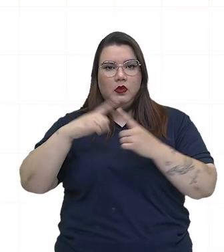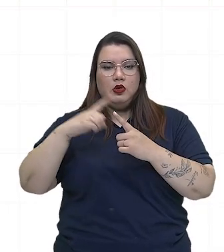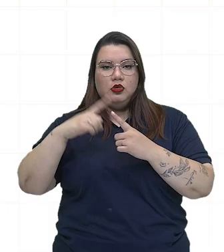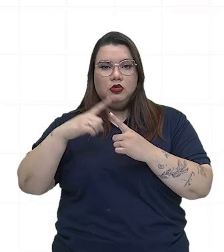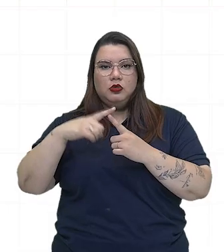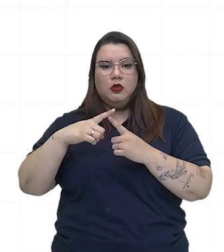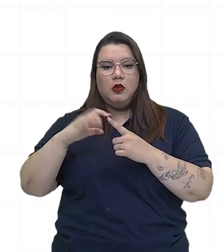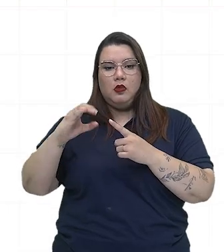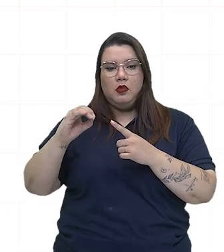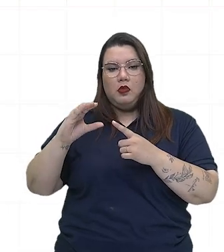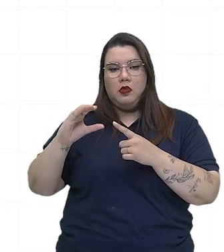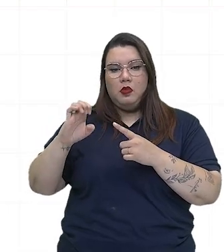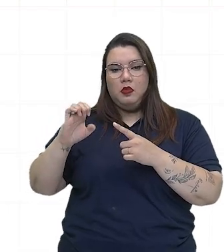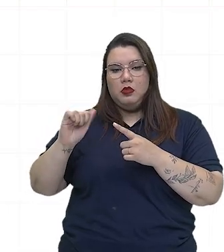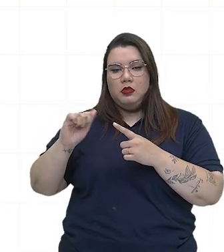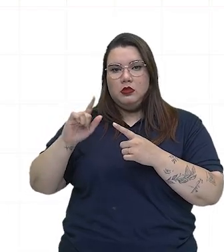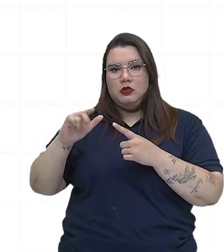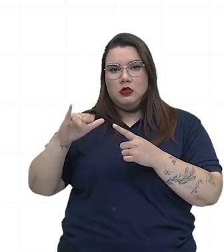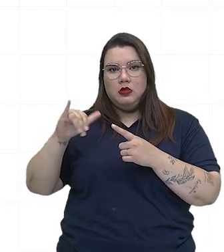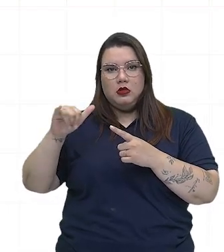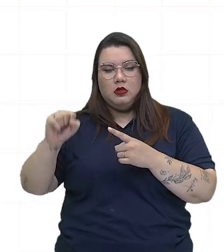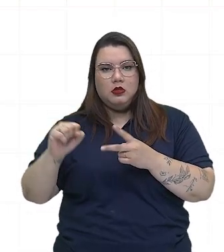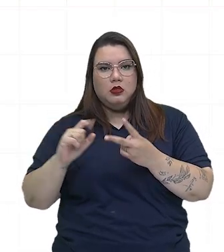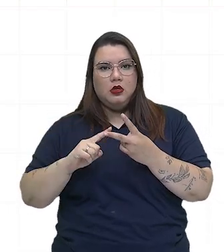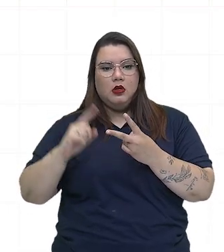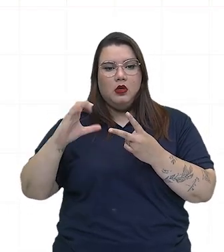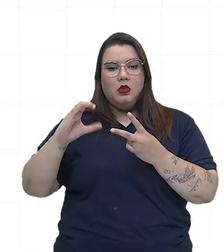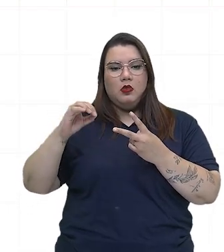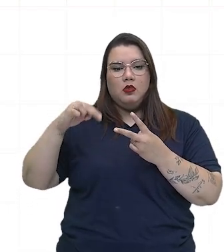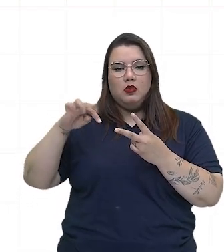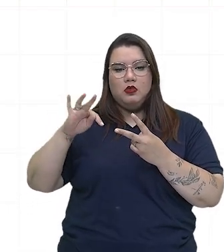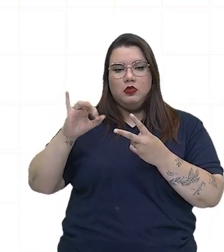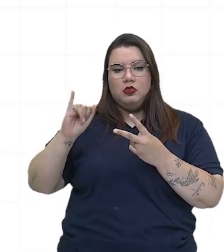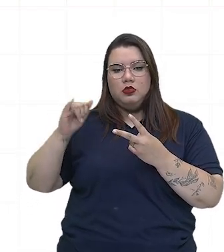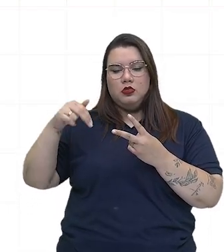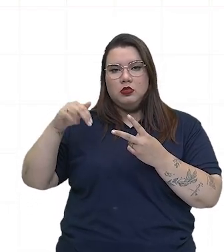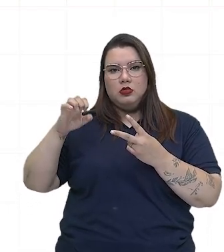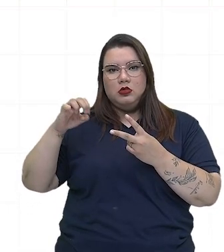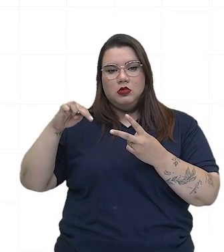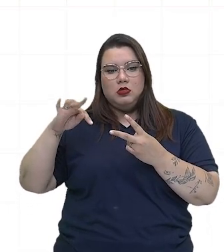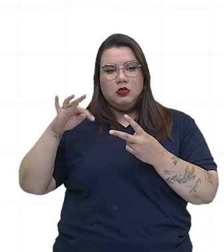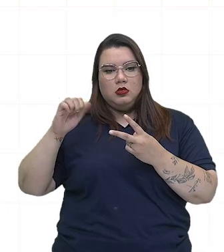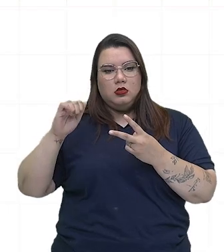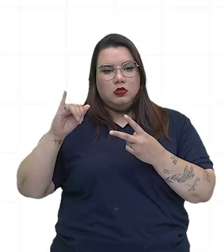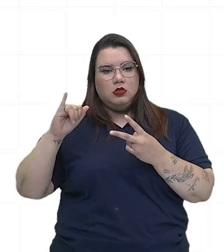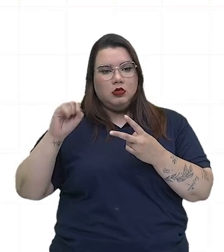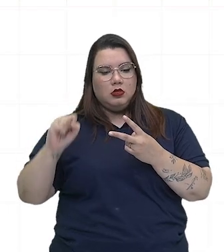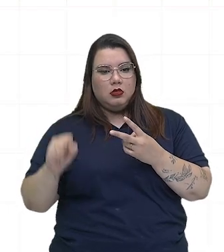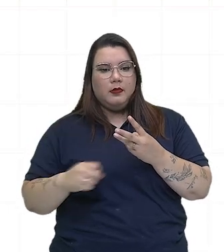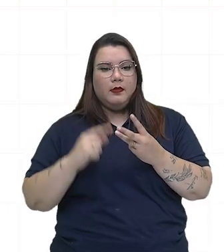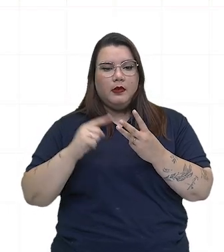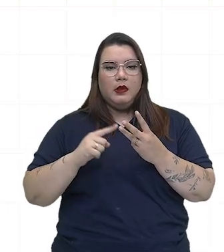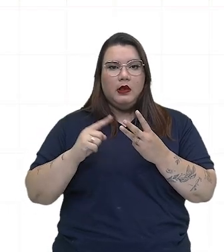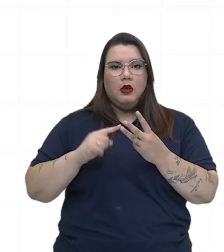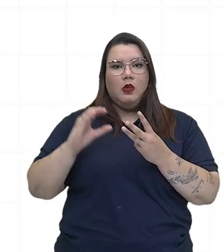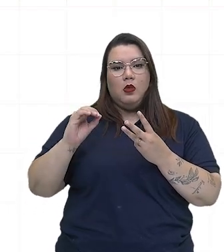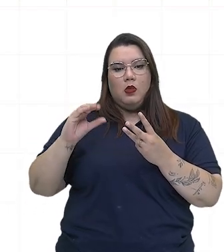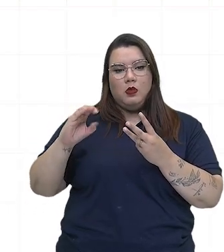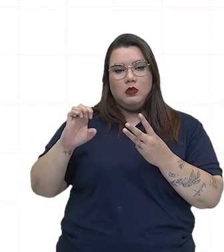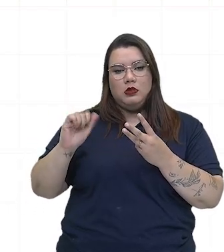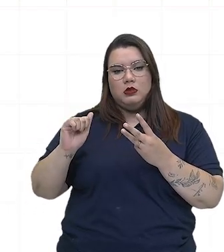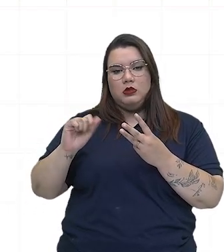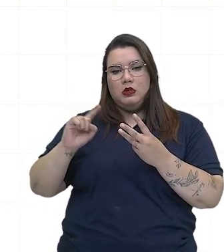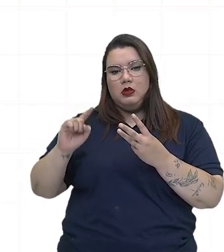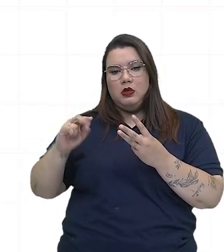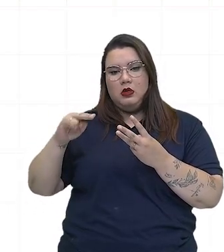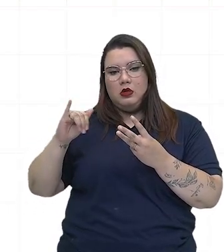placas oceânicas, em placas continentais e em placas oceânicas e continentais.